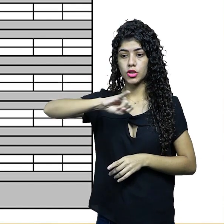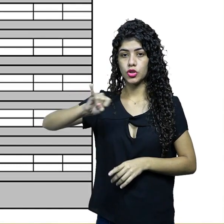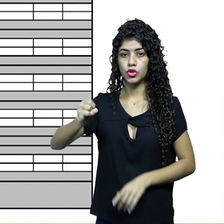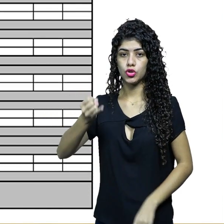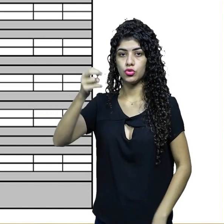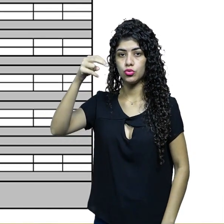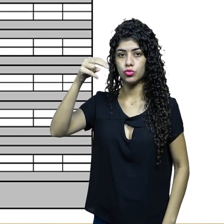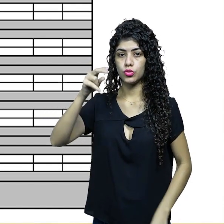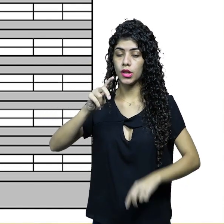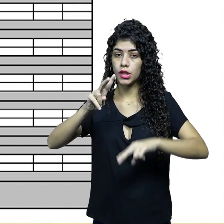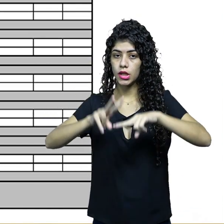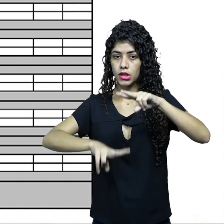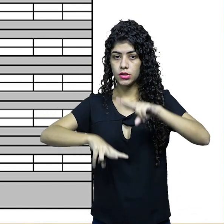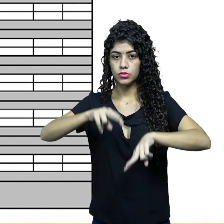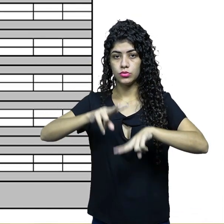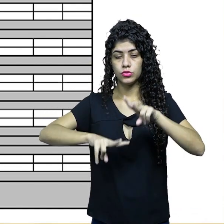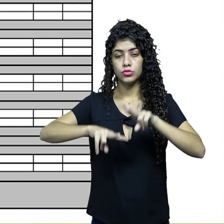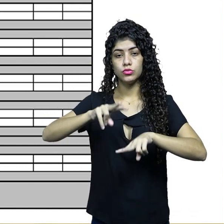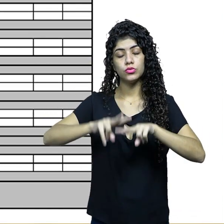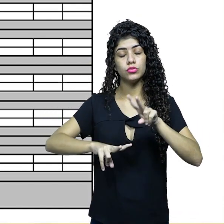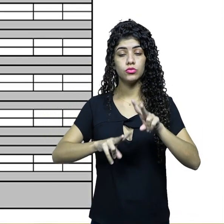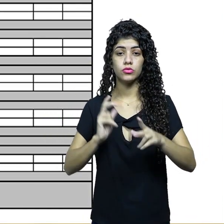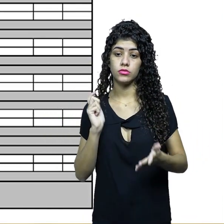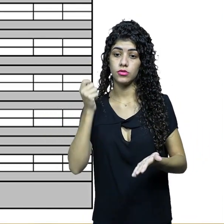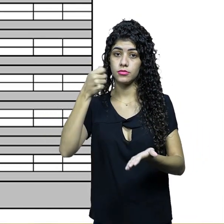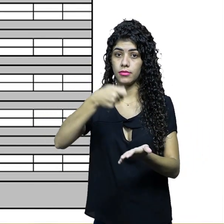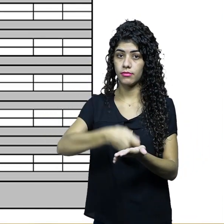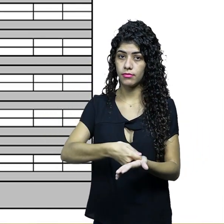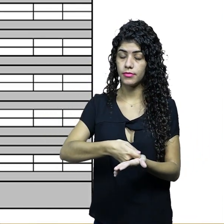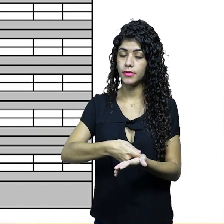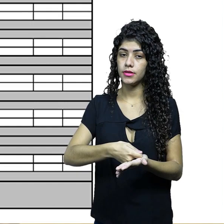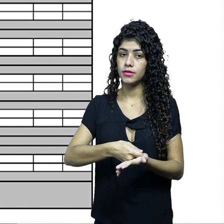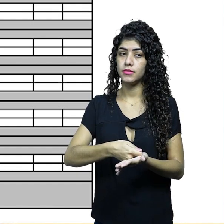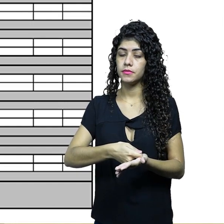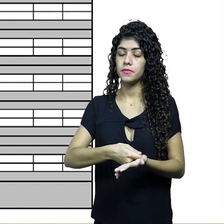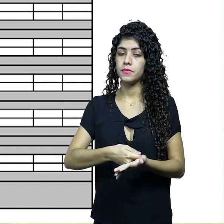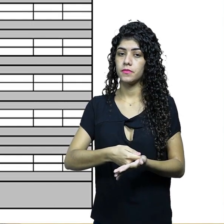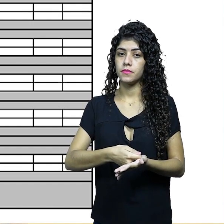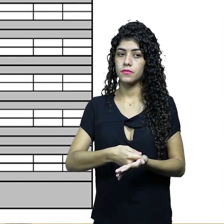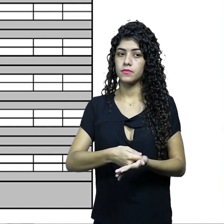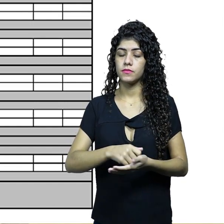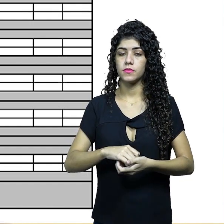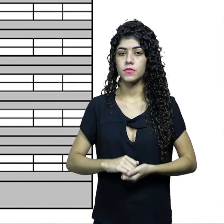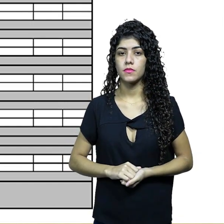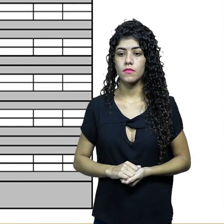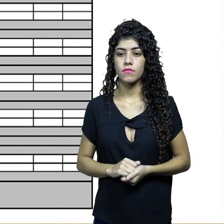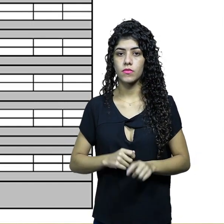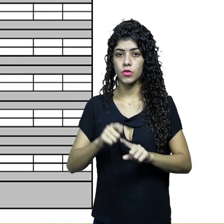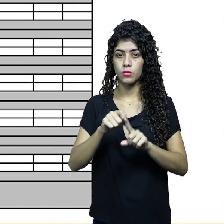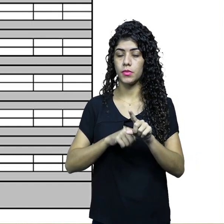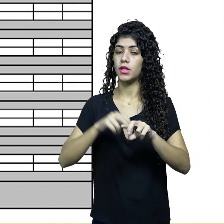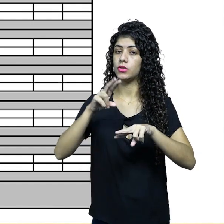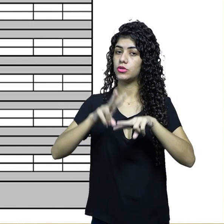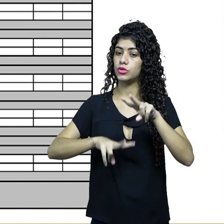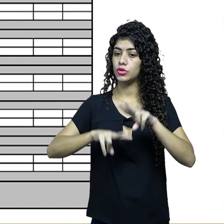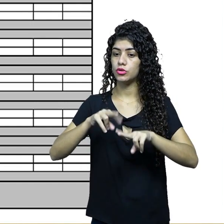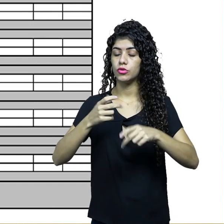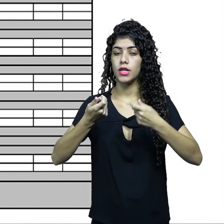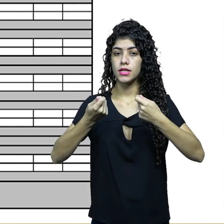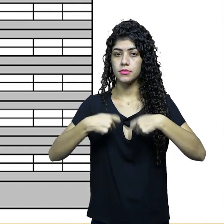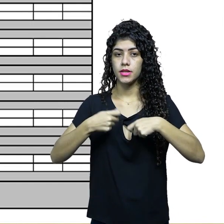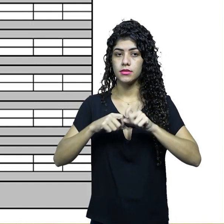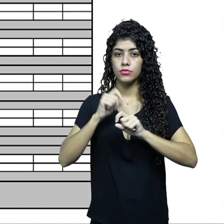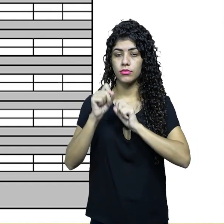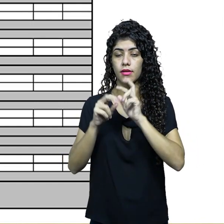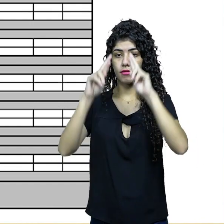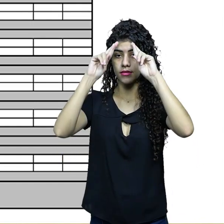junho, então os pagamentos referentes à produção, as despesas referentes à produção do projeto, elas